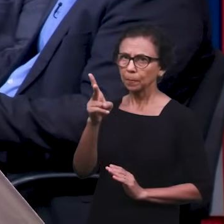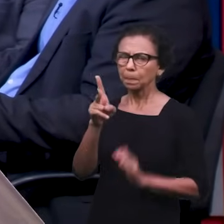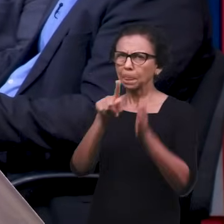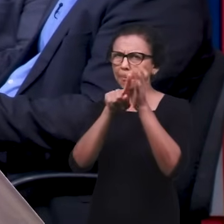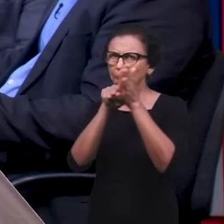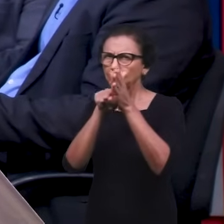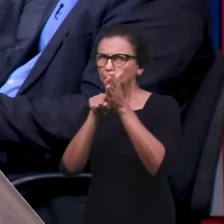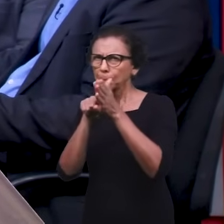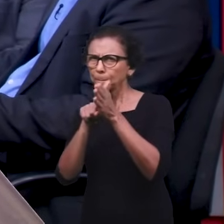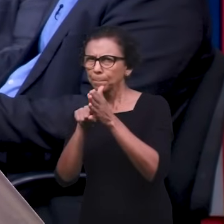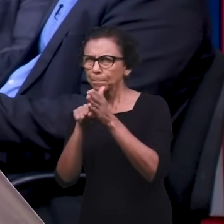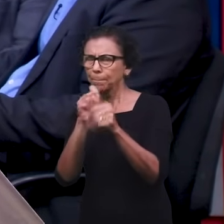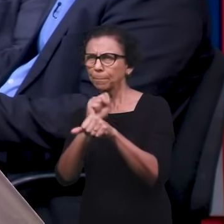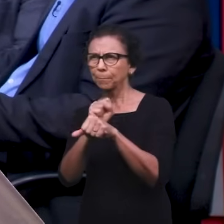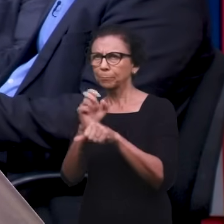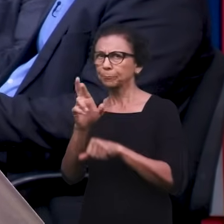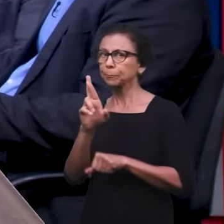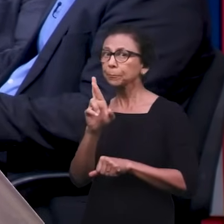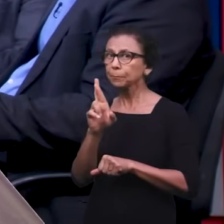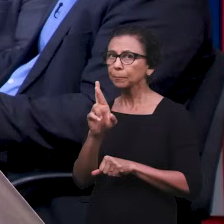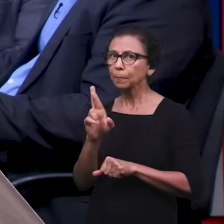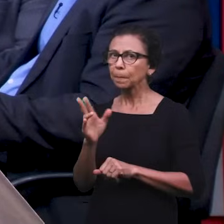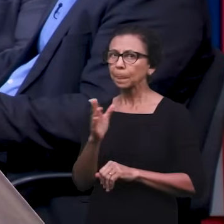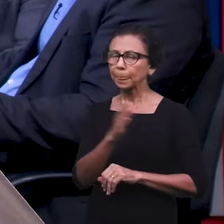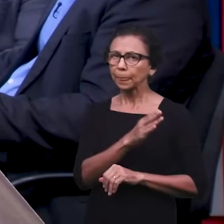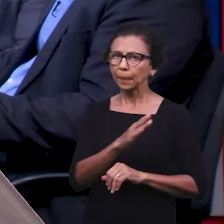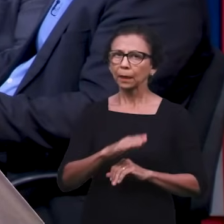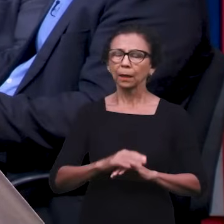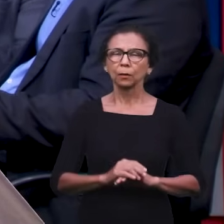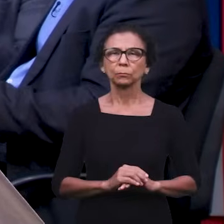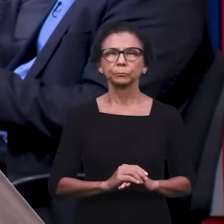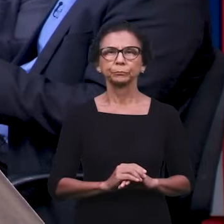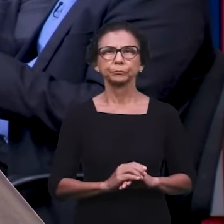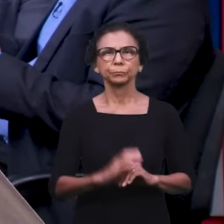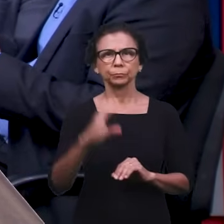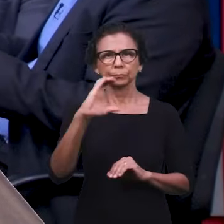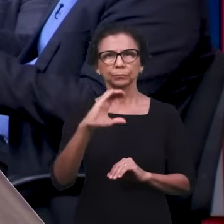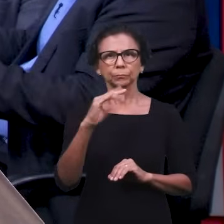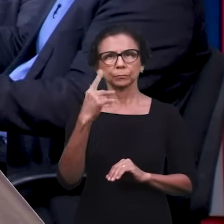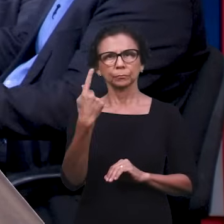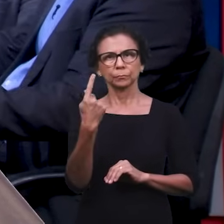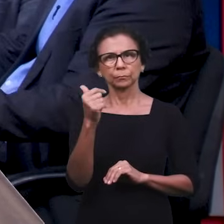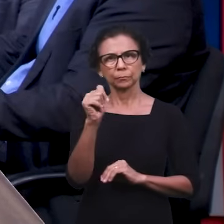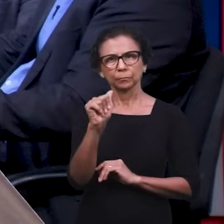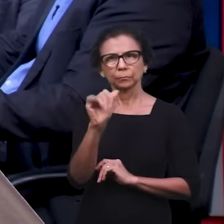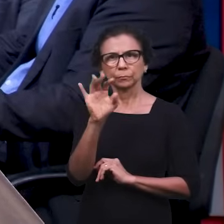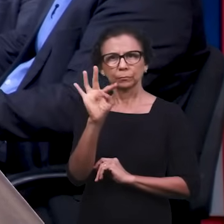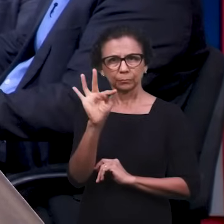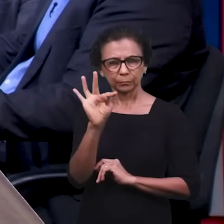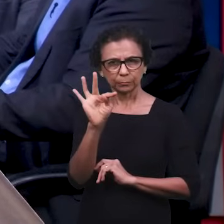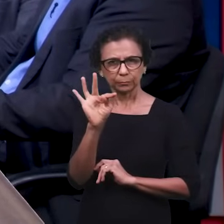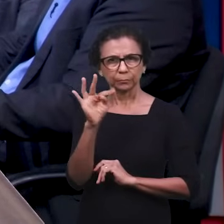ChatGPT já é aquela ideia, por isso que o chat, né, de você ter como se fosse uma conversa.